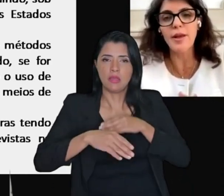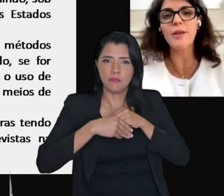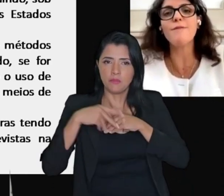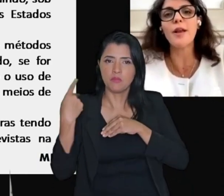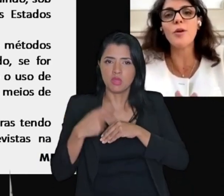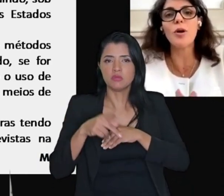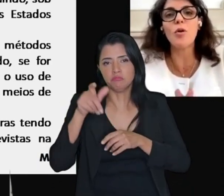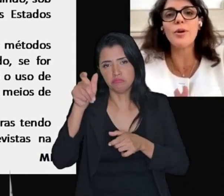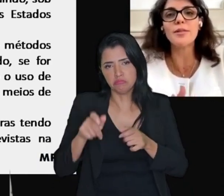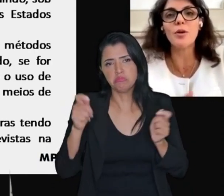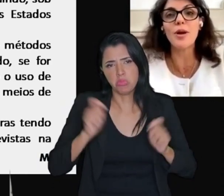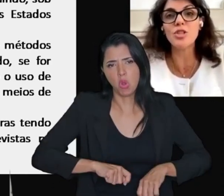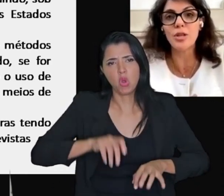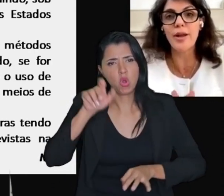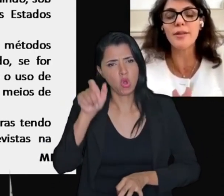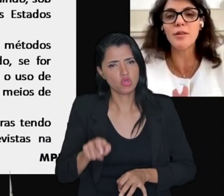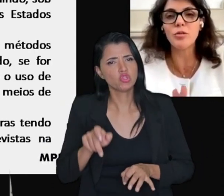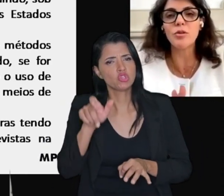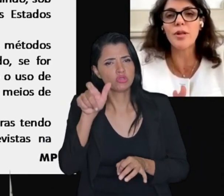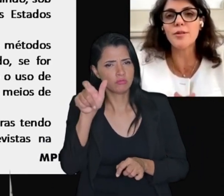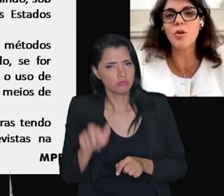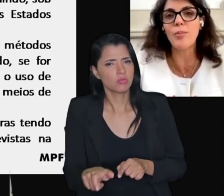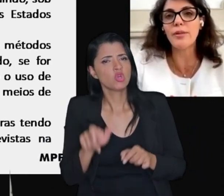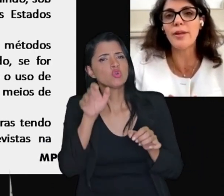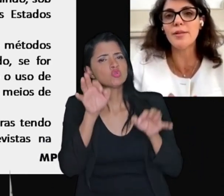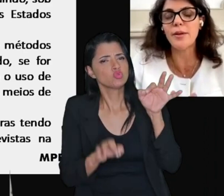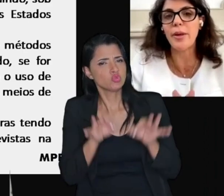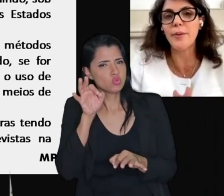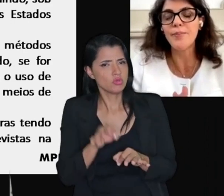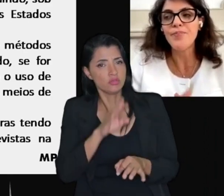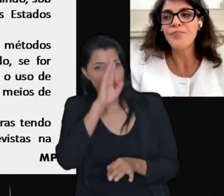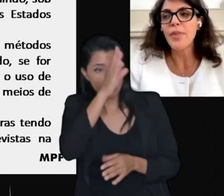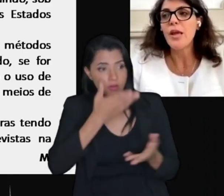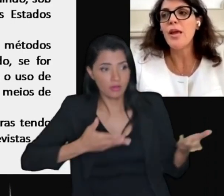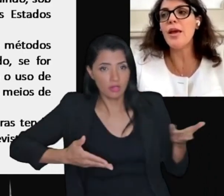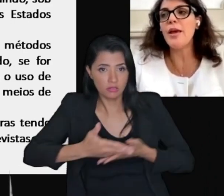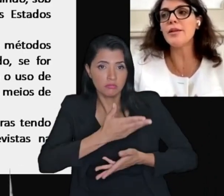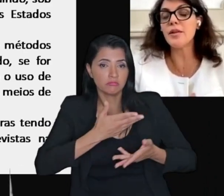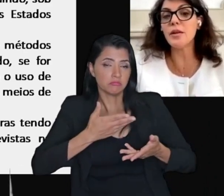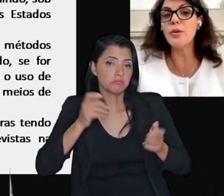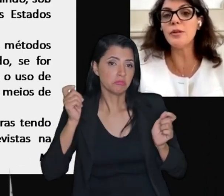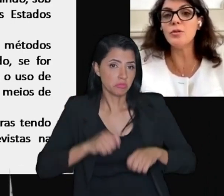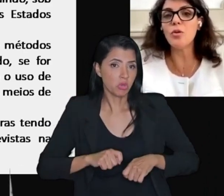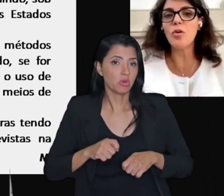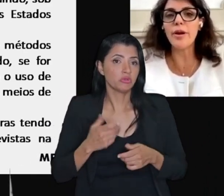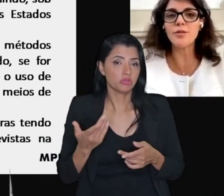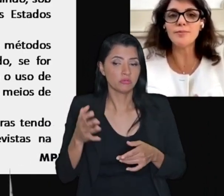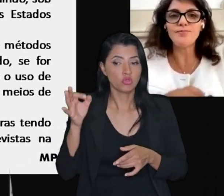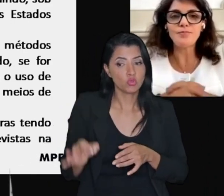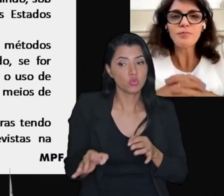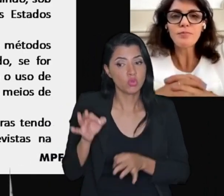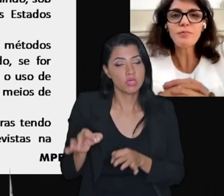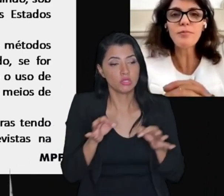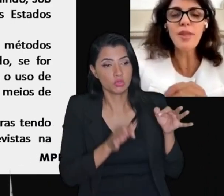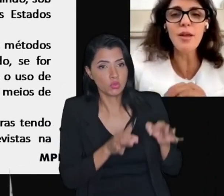Luís, né? Que fala numa cooperação mais direta entre autoridades competentes também, que está tramitando no